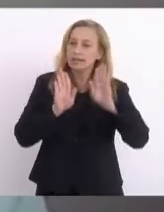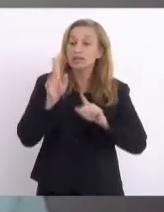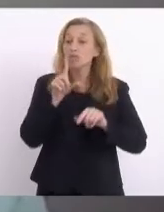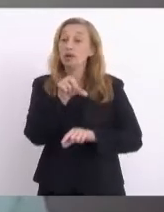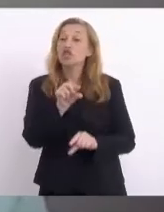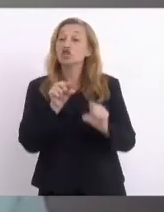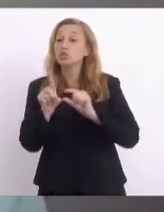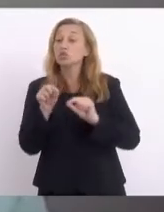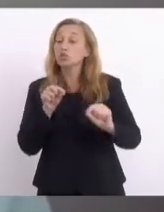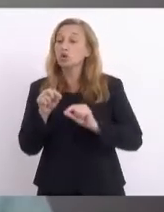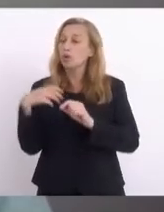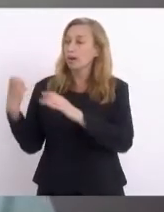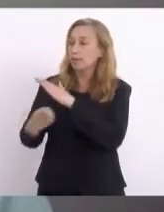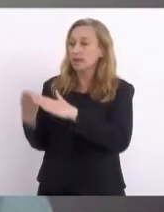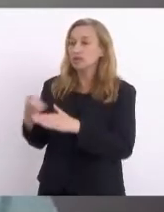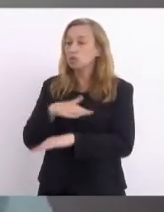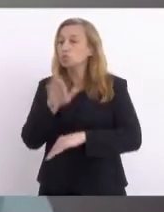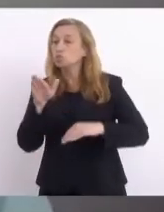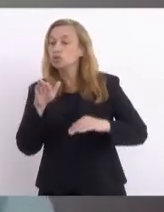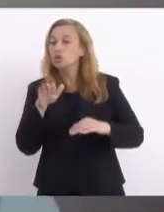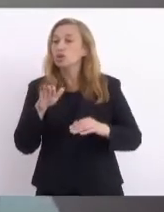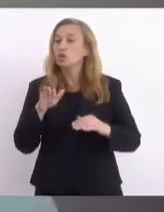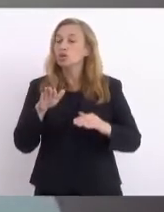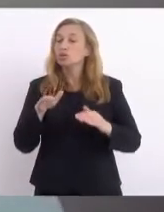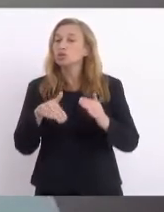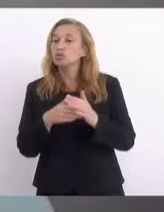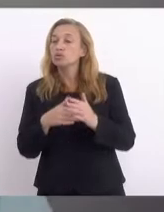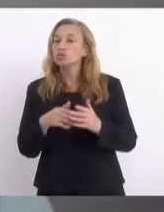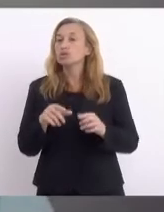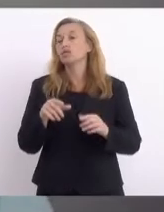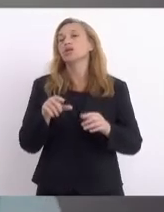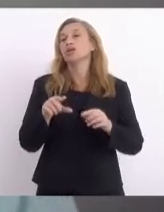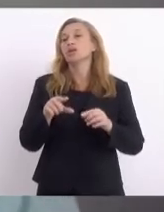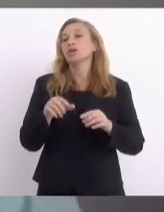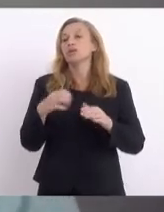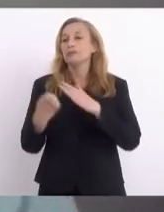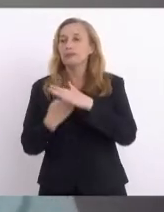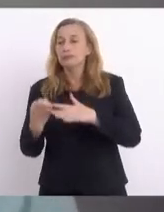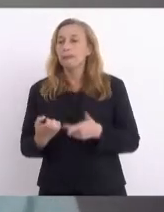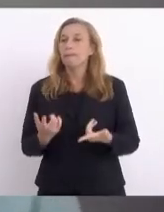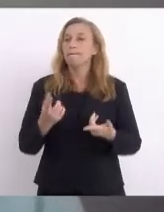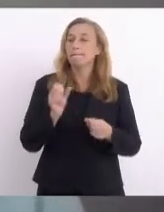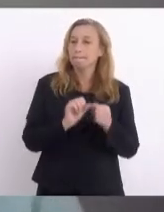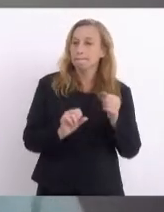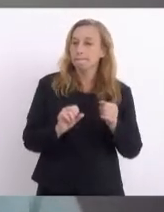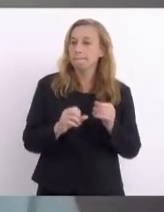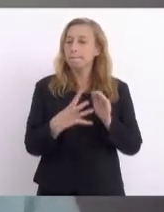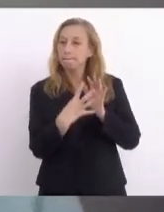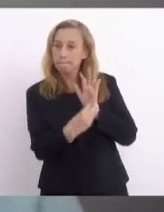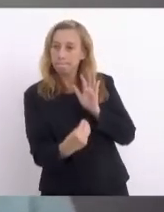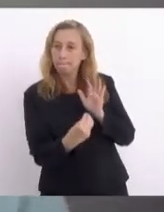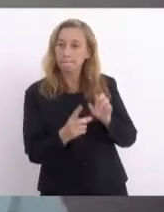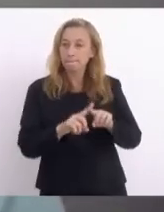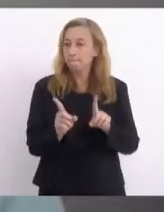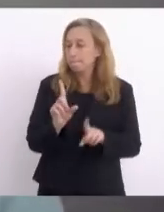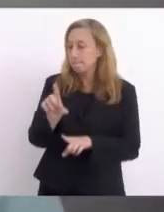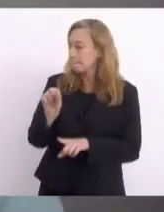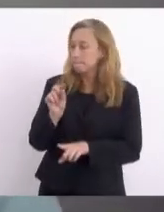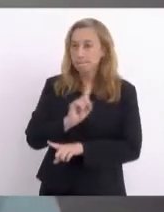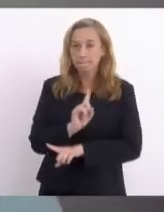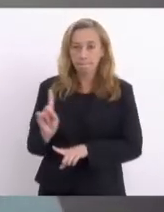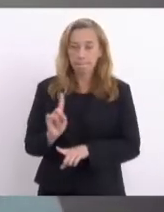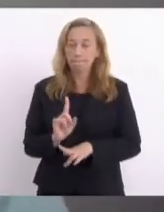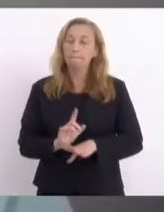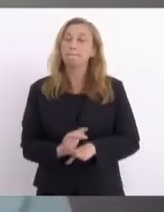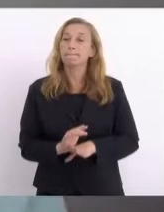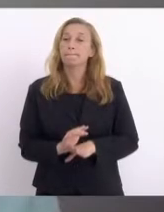escolher a empresa ou as empresas que fariam a modelagem, mas essa licitação ela não é homologada, não é adjudicada,